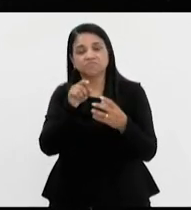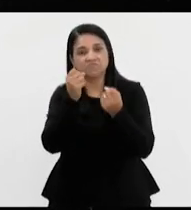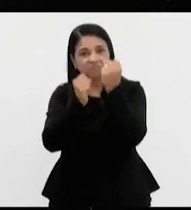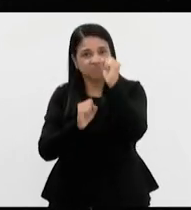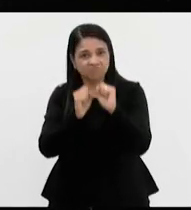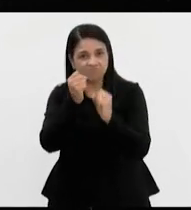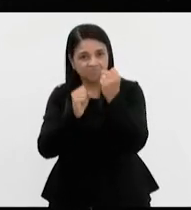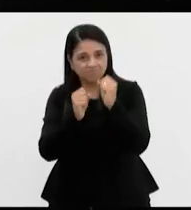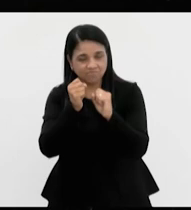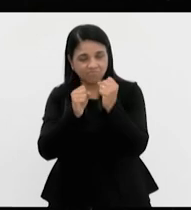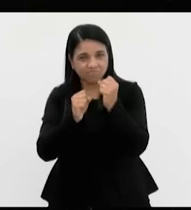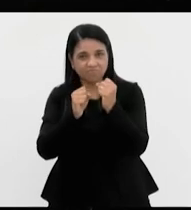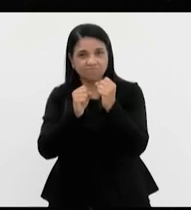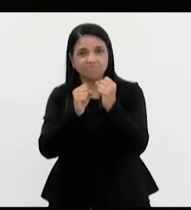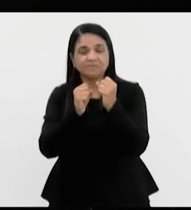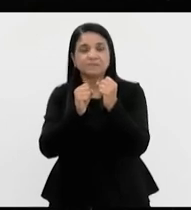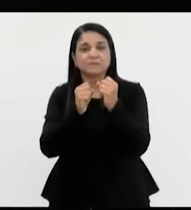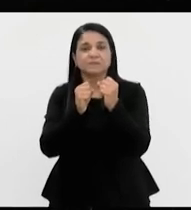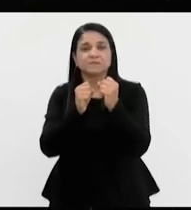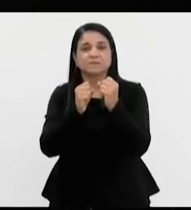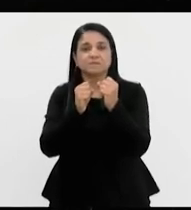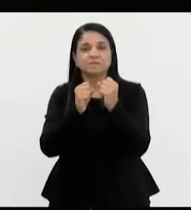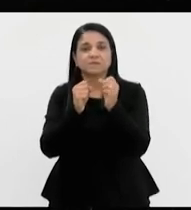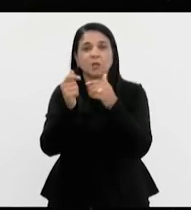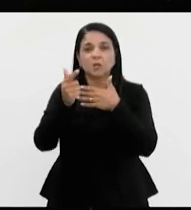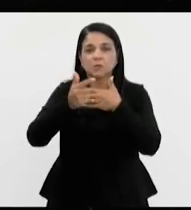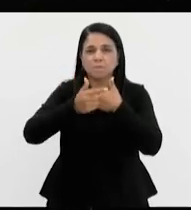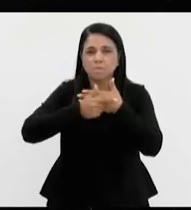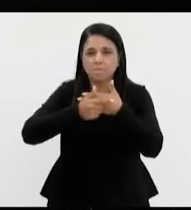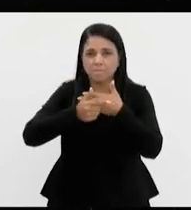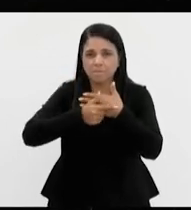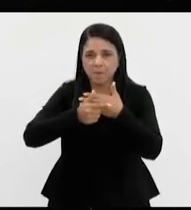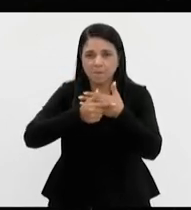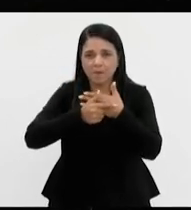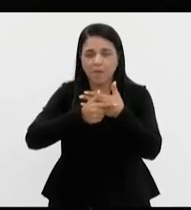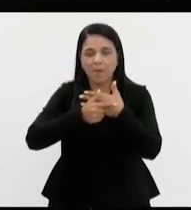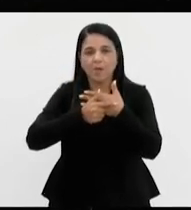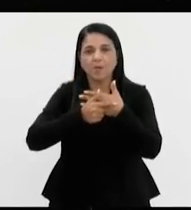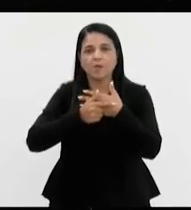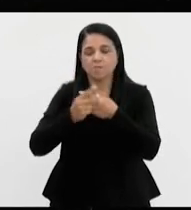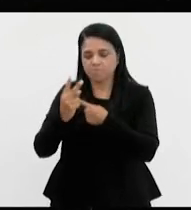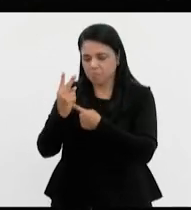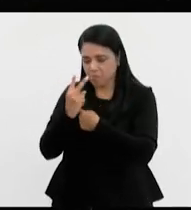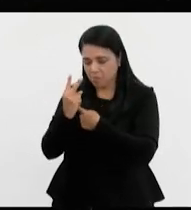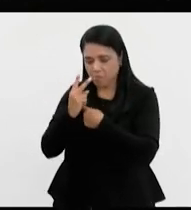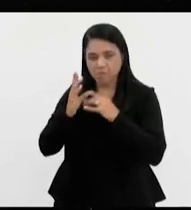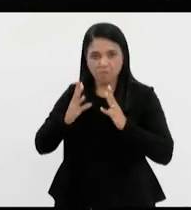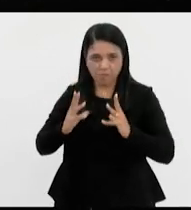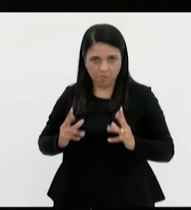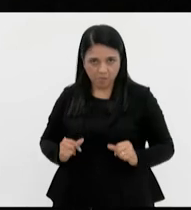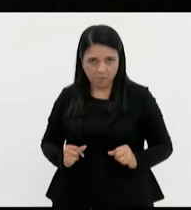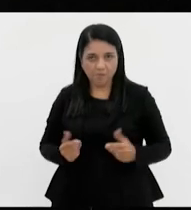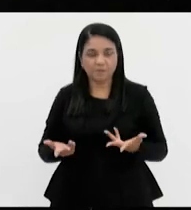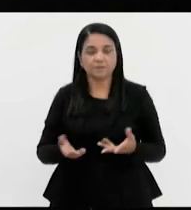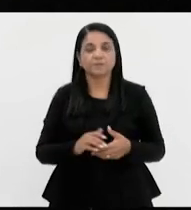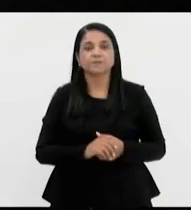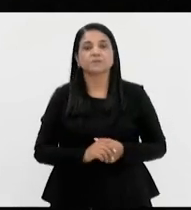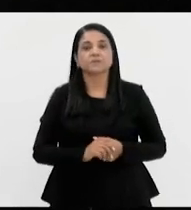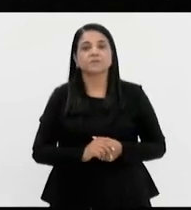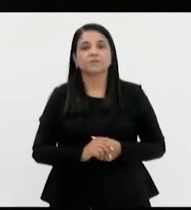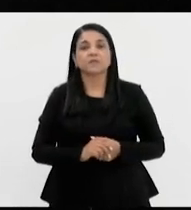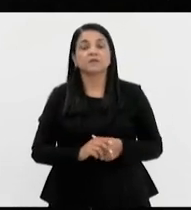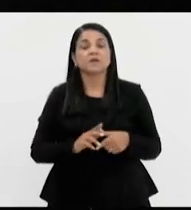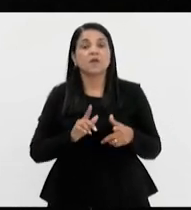de produtoras de papel e higiene pessoal. Eu quero, em primeiro lugar, dizer que